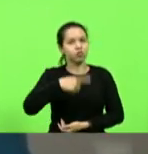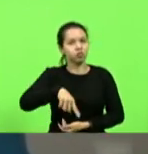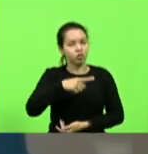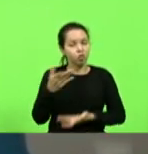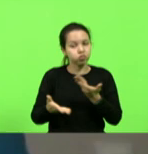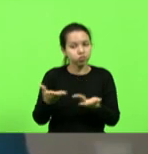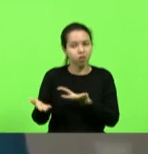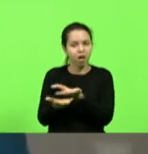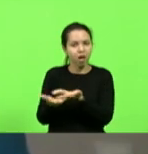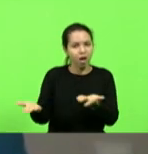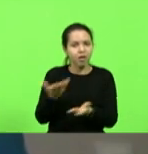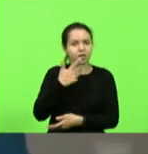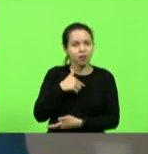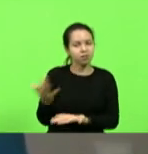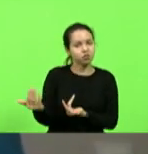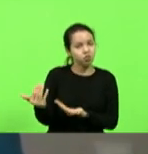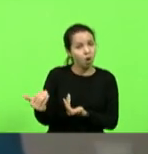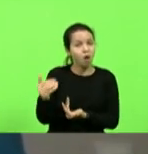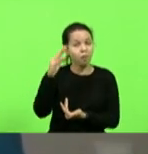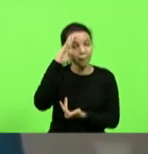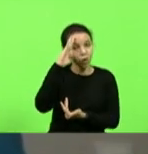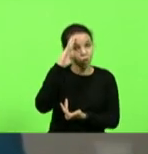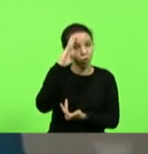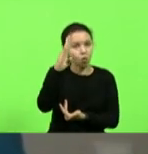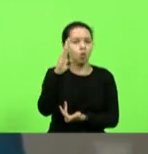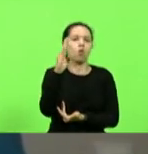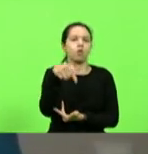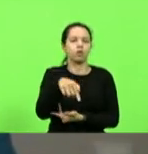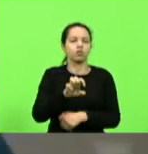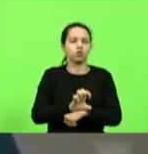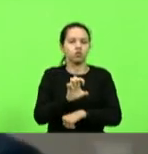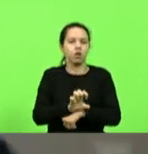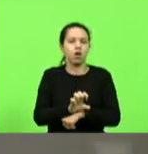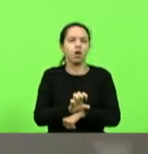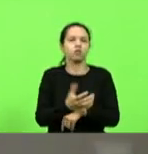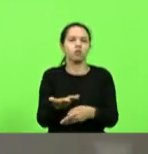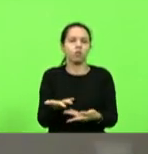com prioridade, pelos estados, pelos municípios, né,